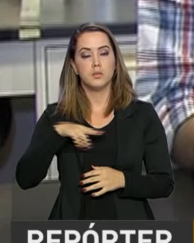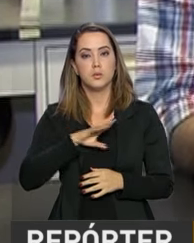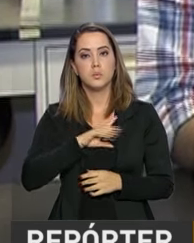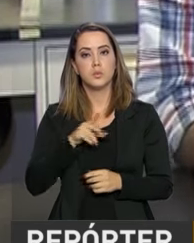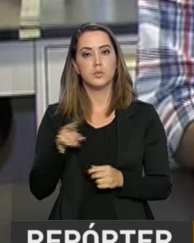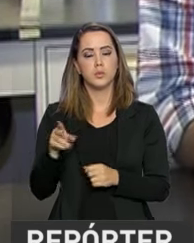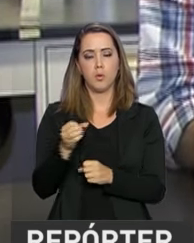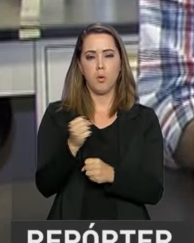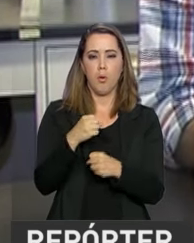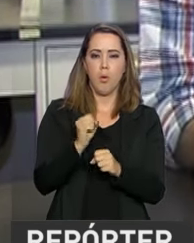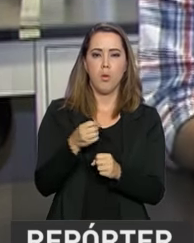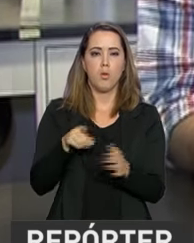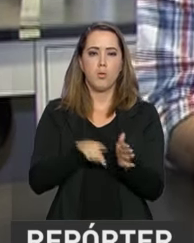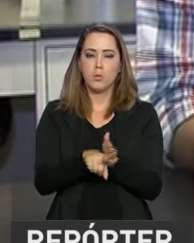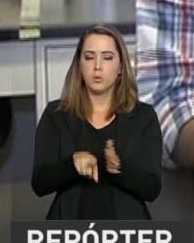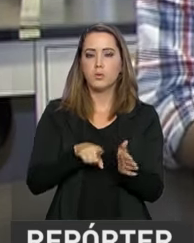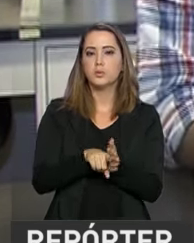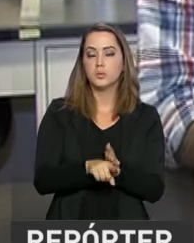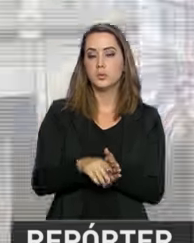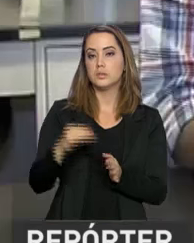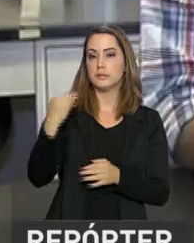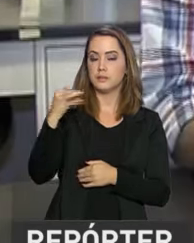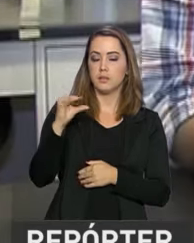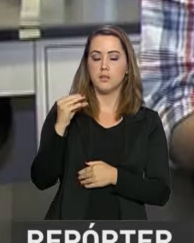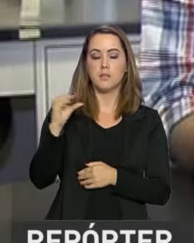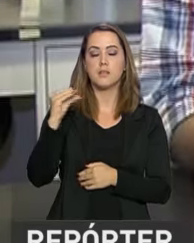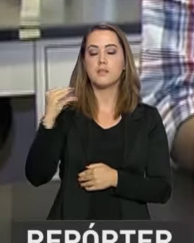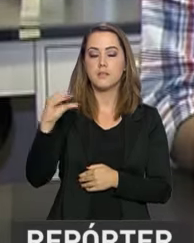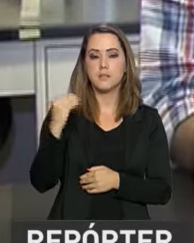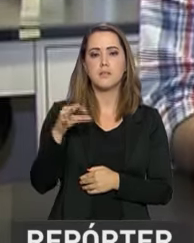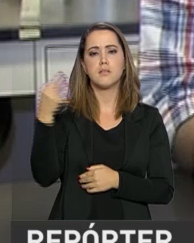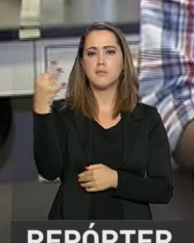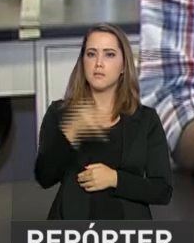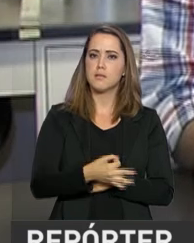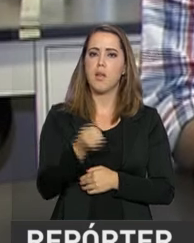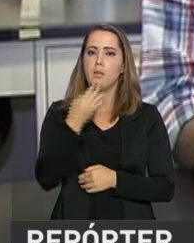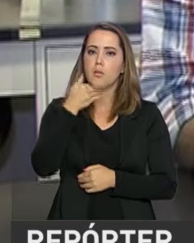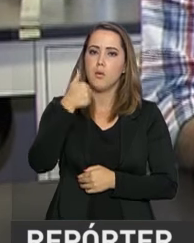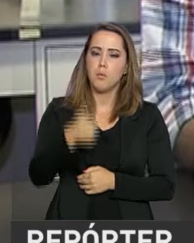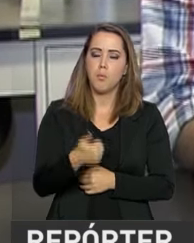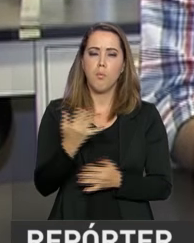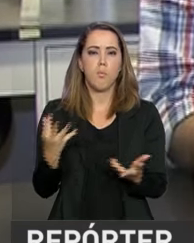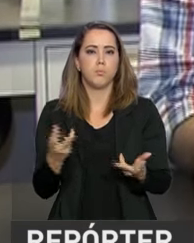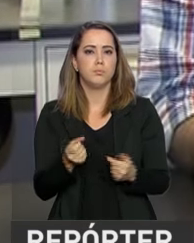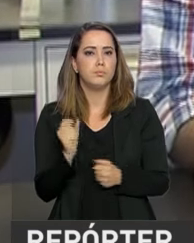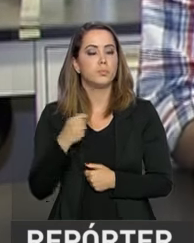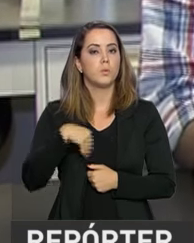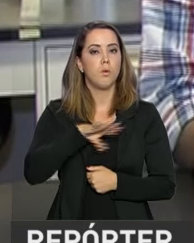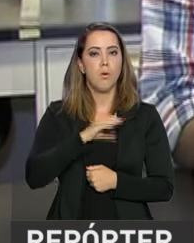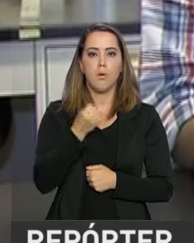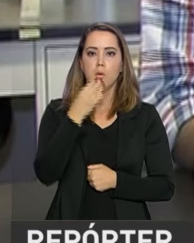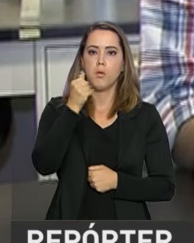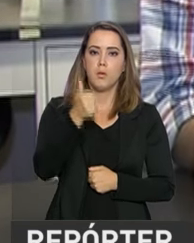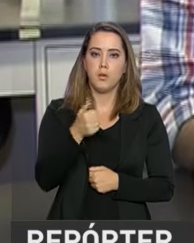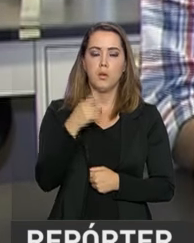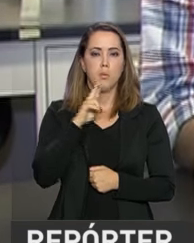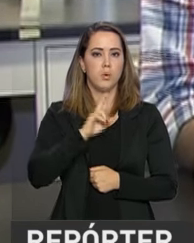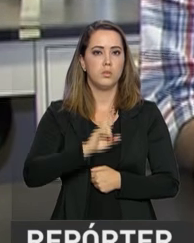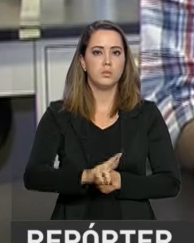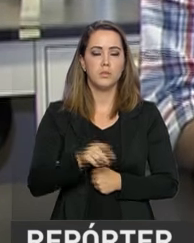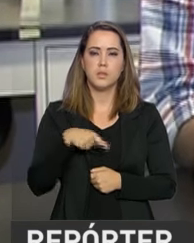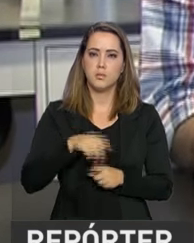é uma delas é mostrar que o Brasil faz ciência de qualidade e é muito legal, acho que é muito satisfatório para todos nós darmos um resultado pra